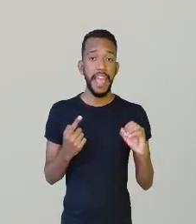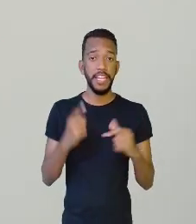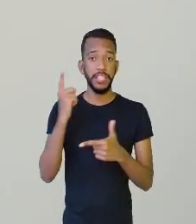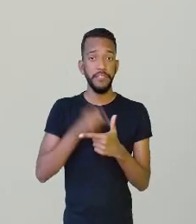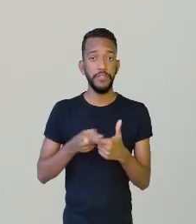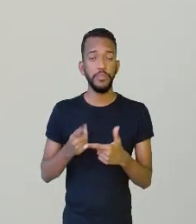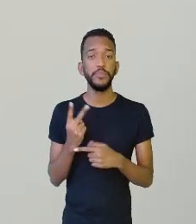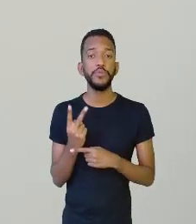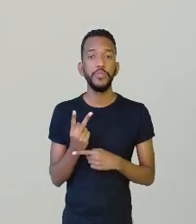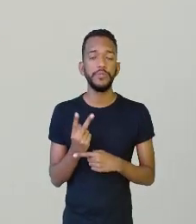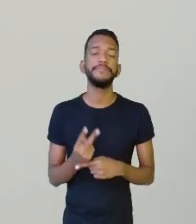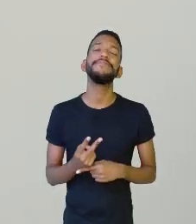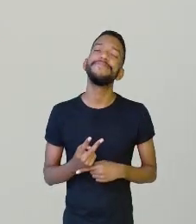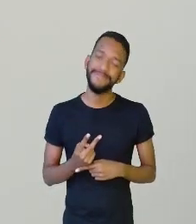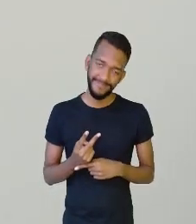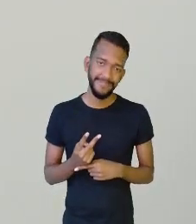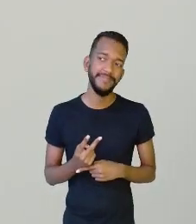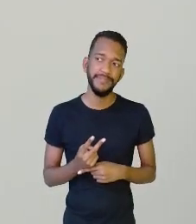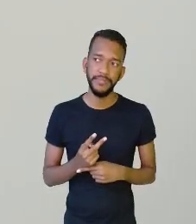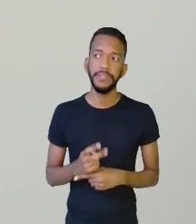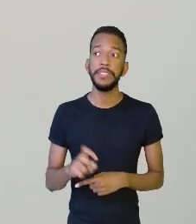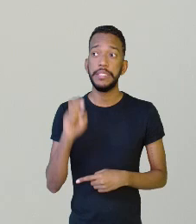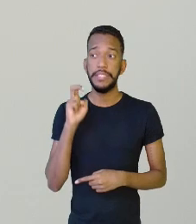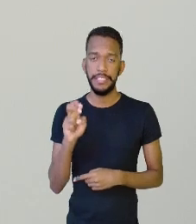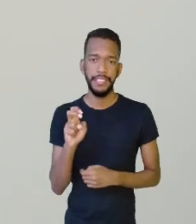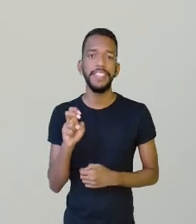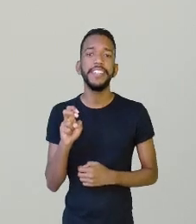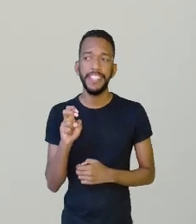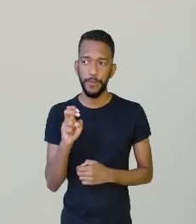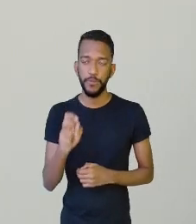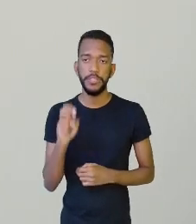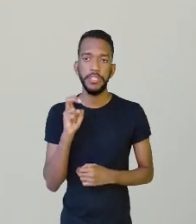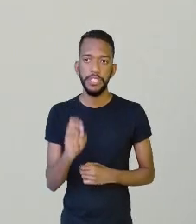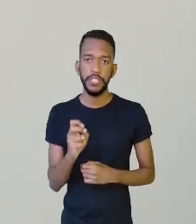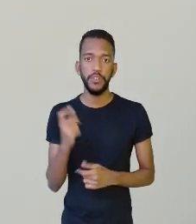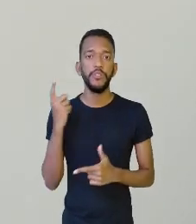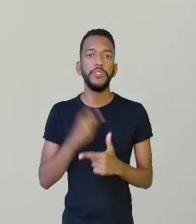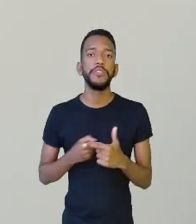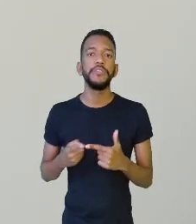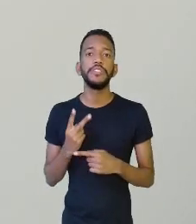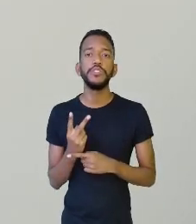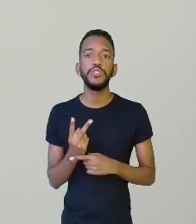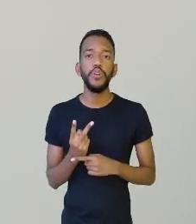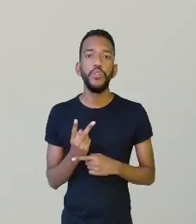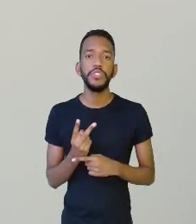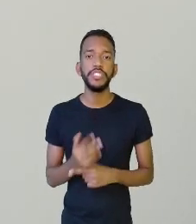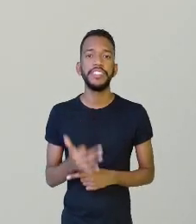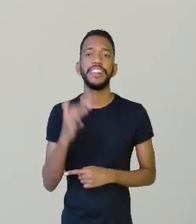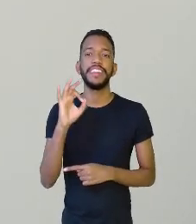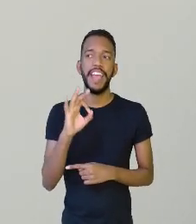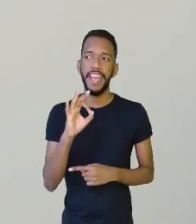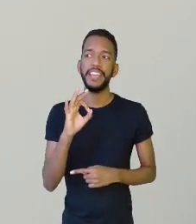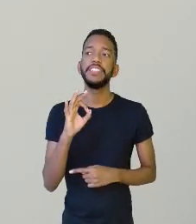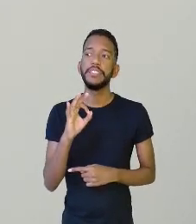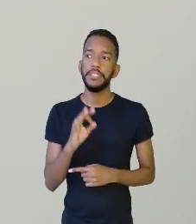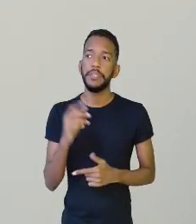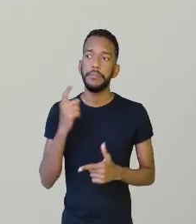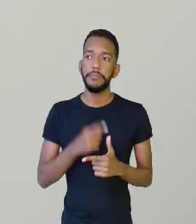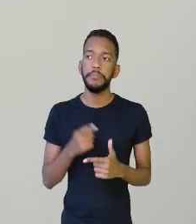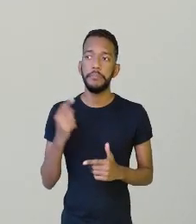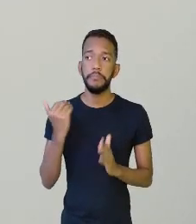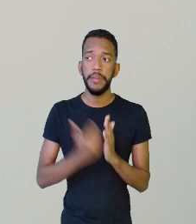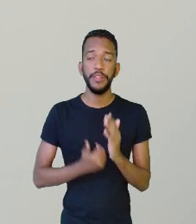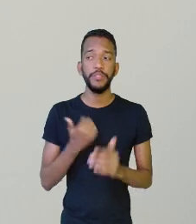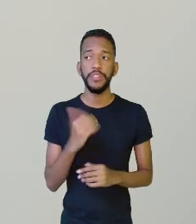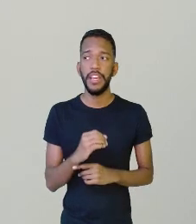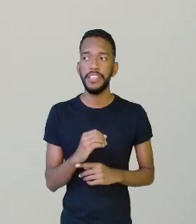dá? Isso mesmo, dá 5. 5 vezes 2, 10. Menos